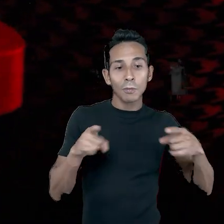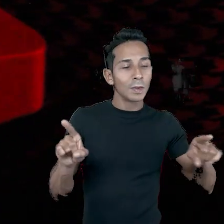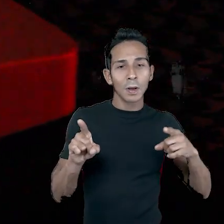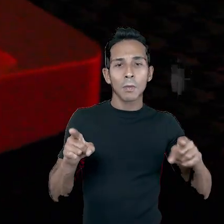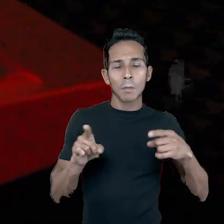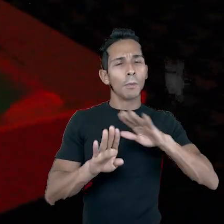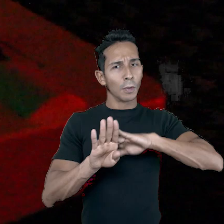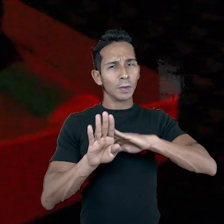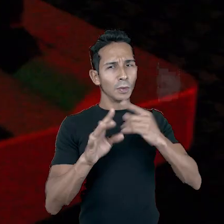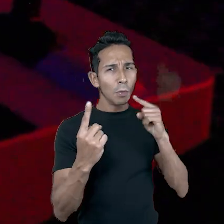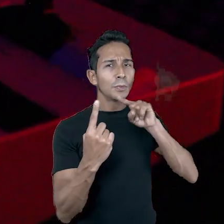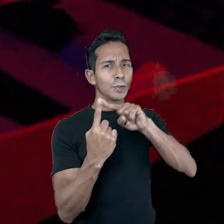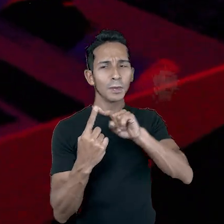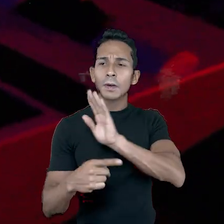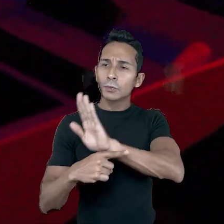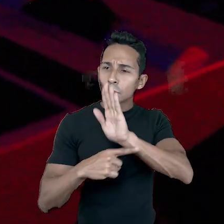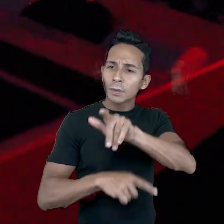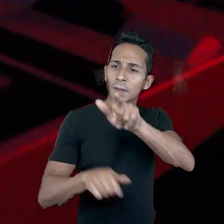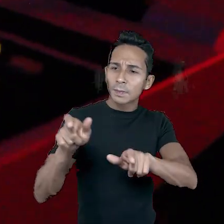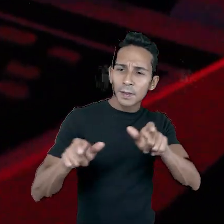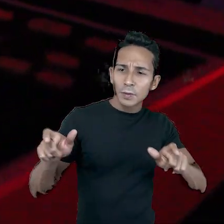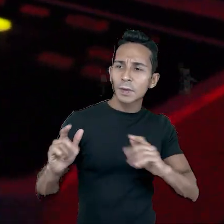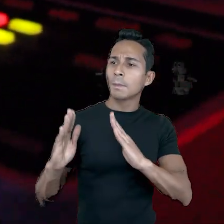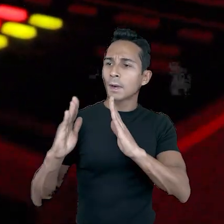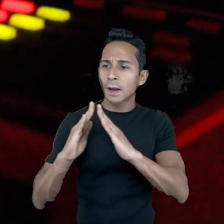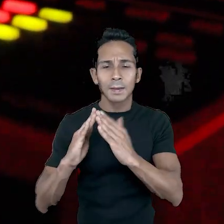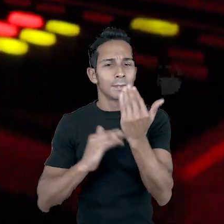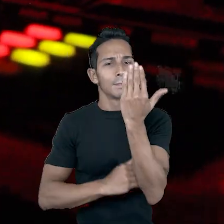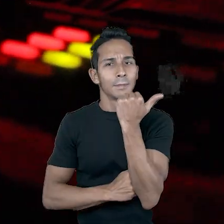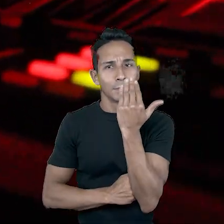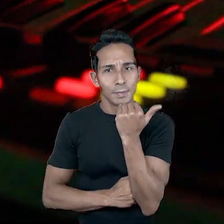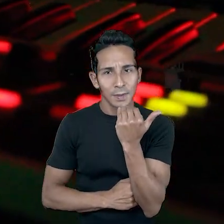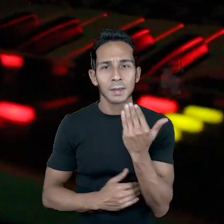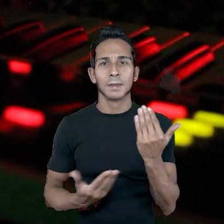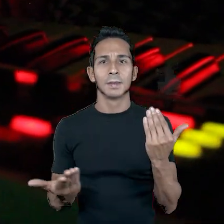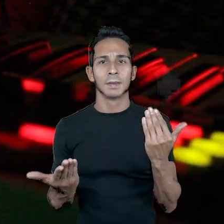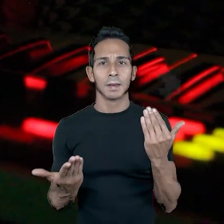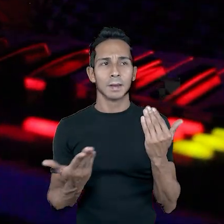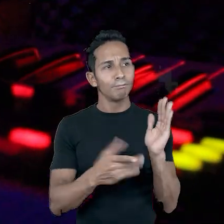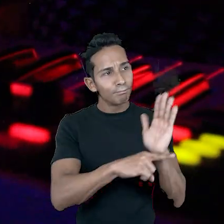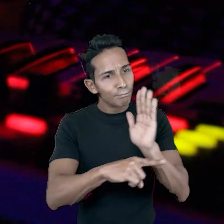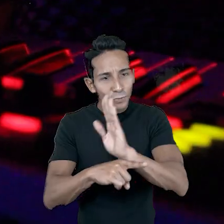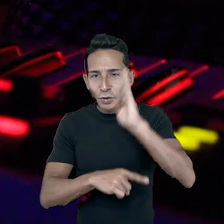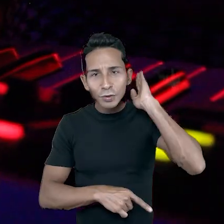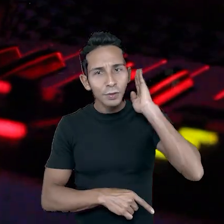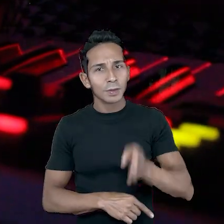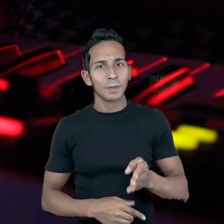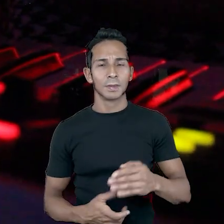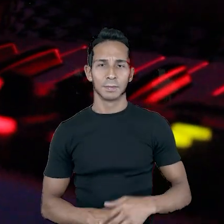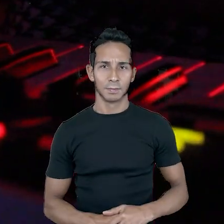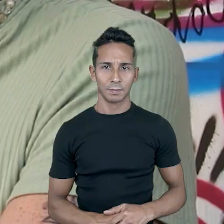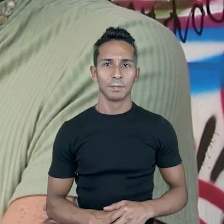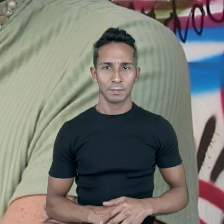não é só sobre música, entendeu? É uma música com propósito de dar moradia para as pessoas, de dar alimentação para as pessoas,